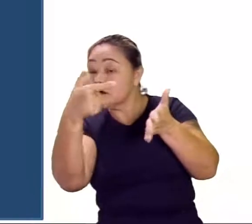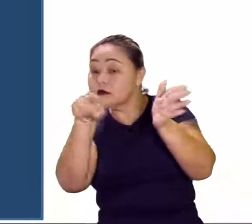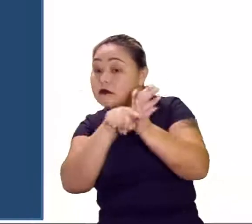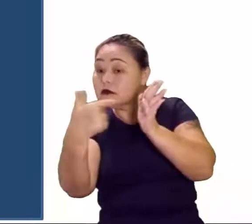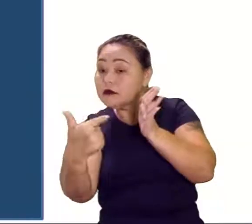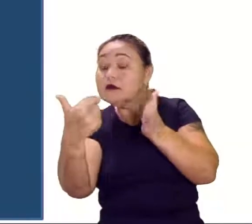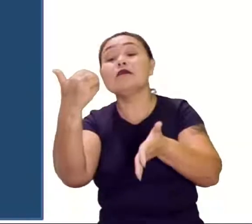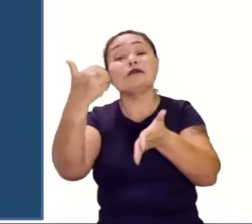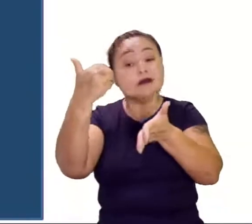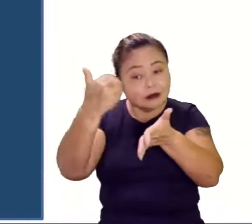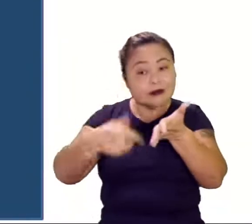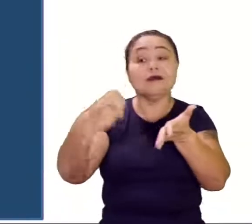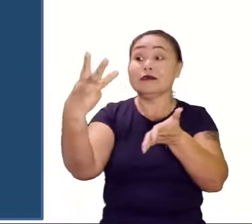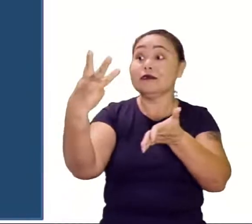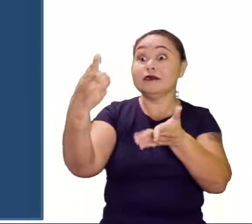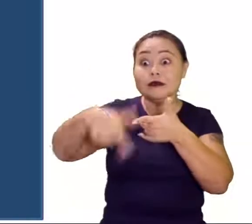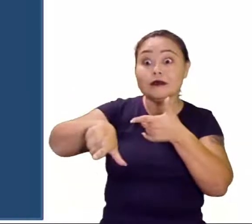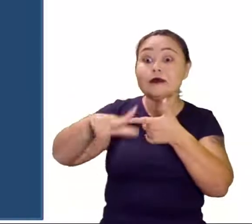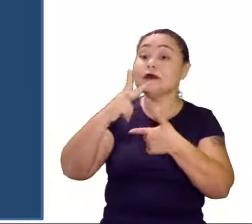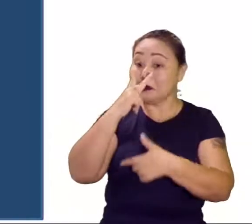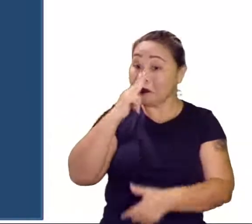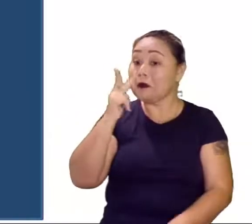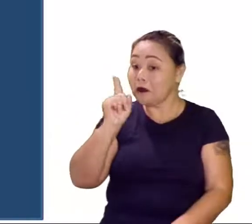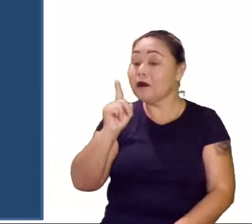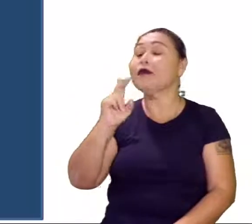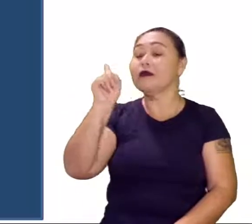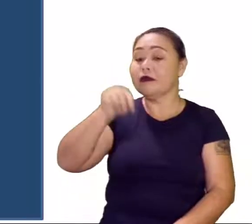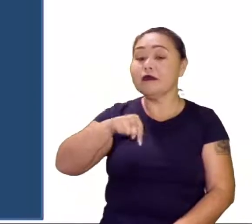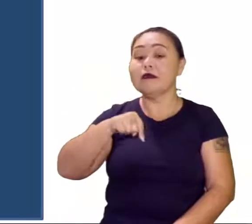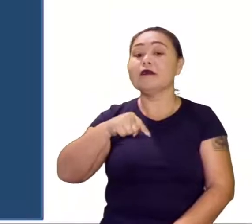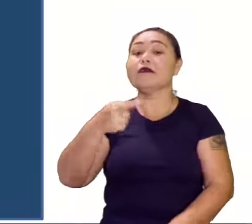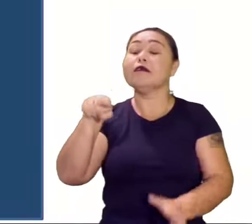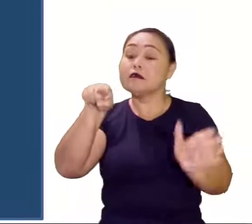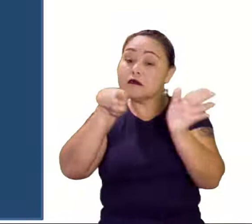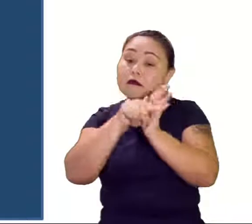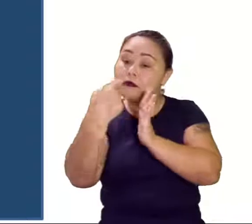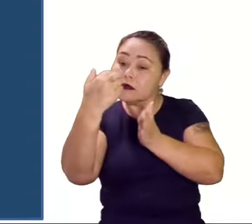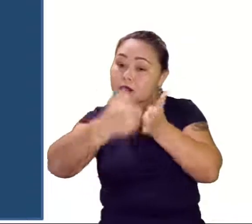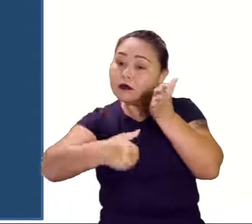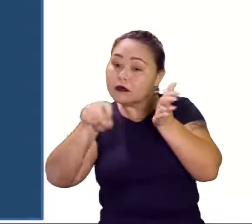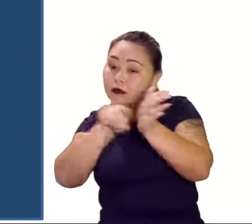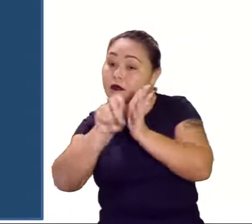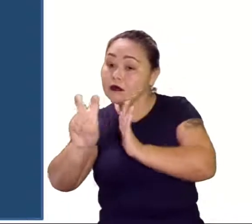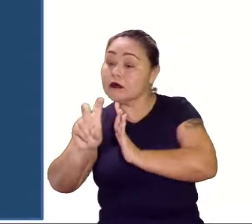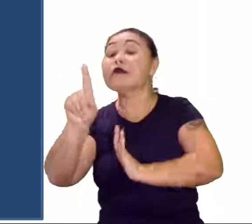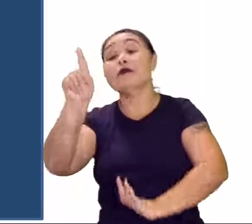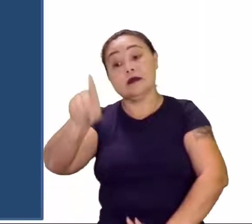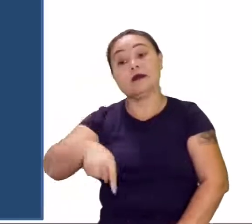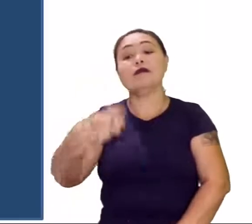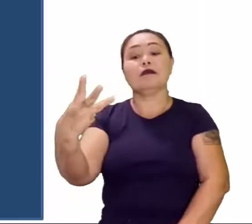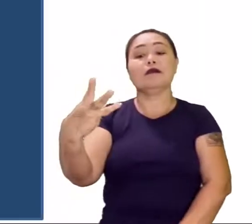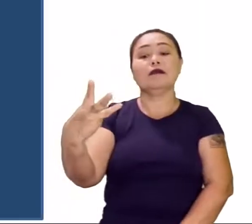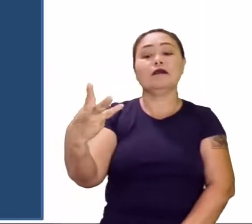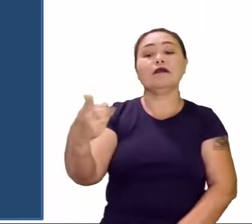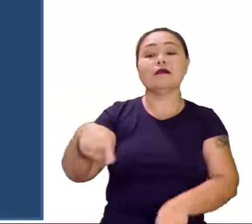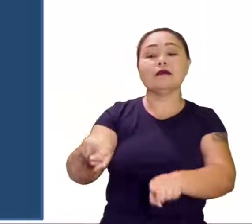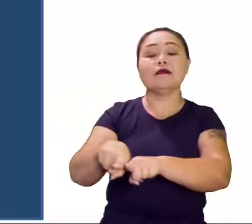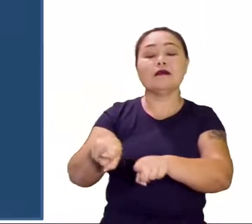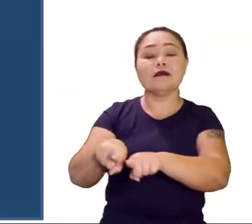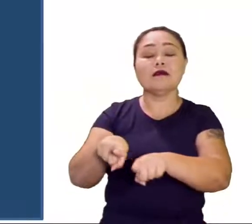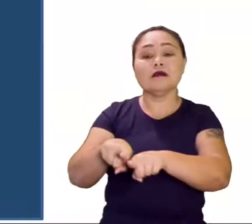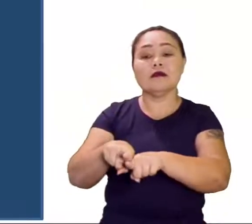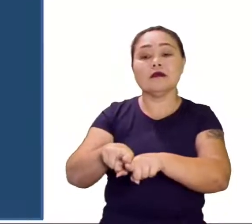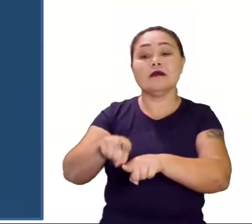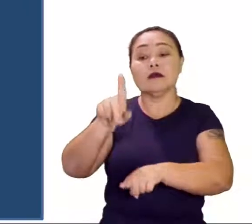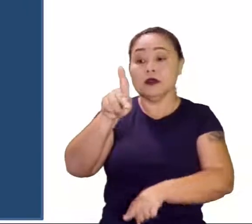2? 3 também. Parece que não, mas é, né? E do menos 2 para o menos 5? 3 também. Então, é